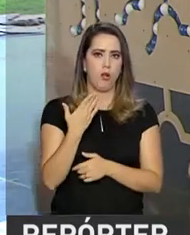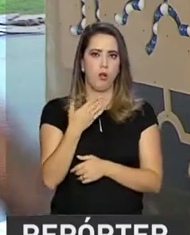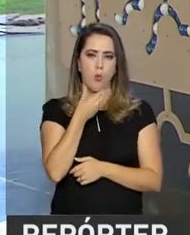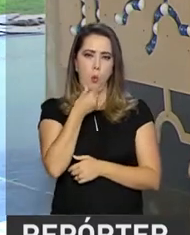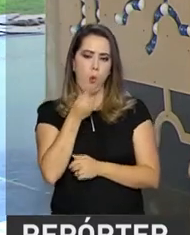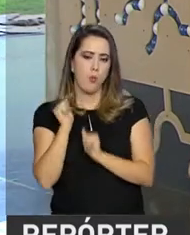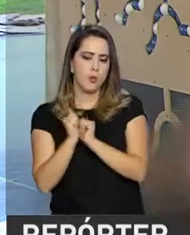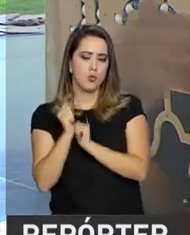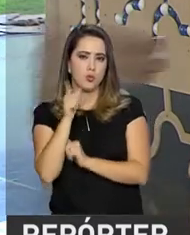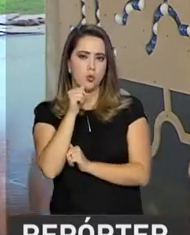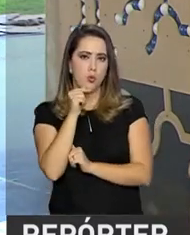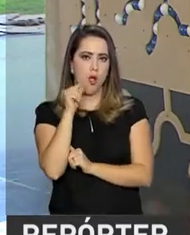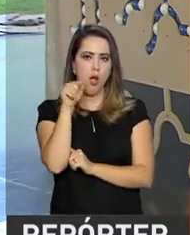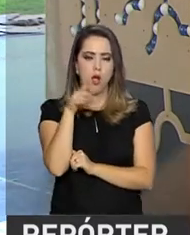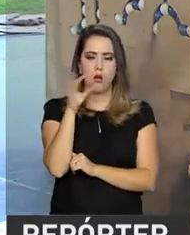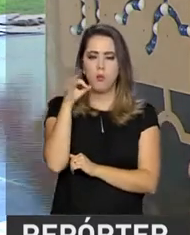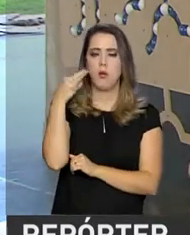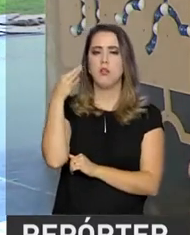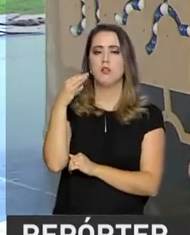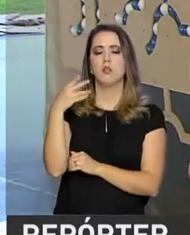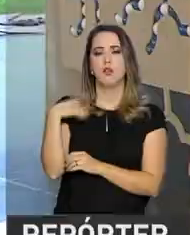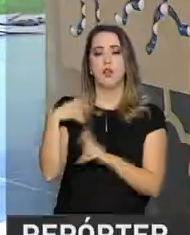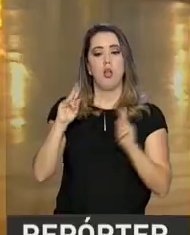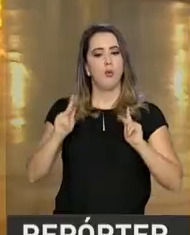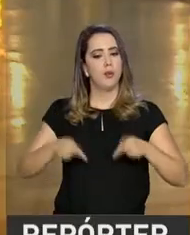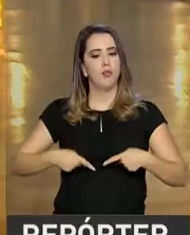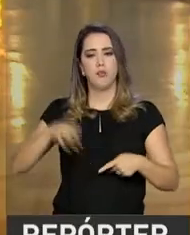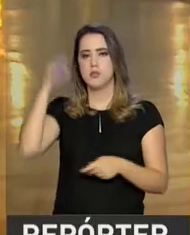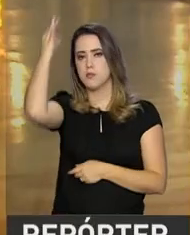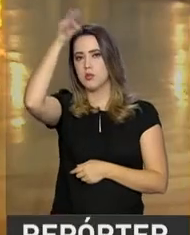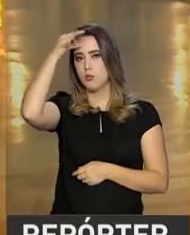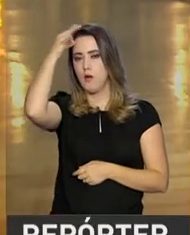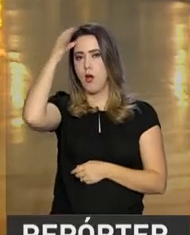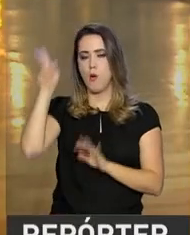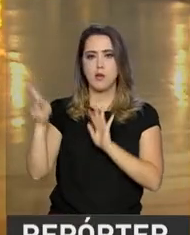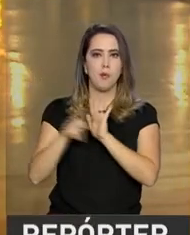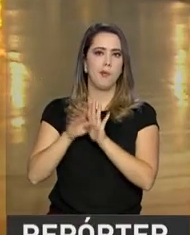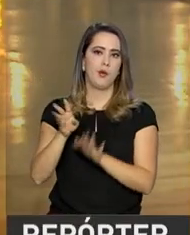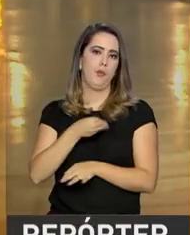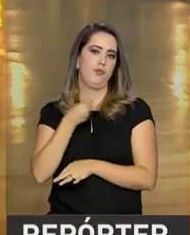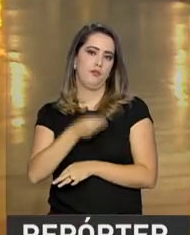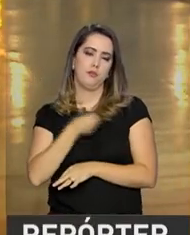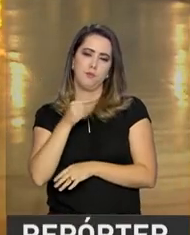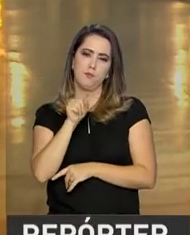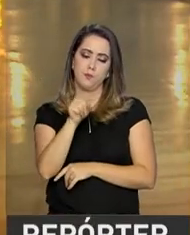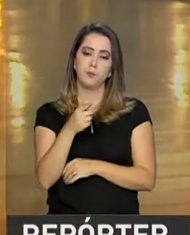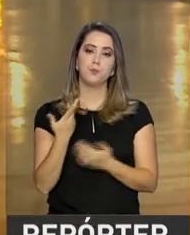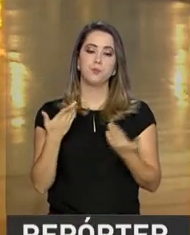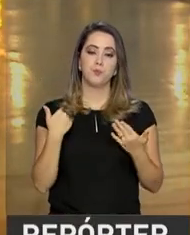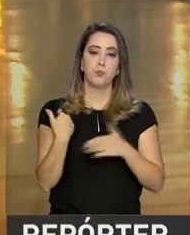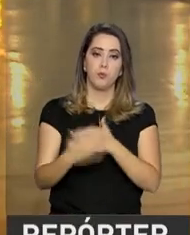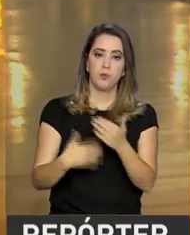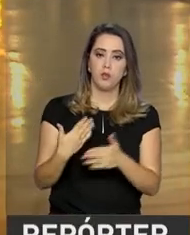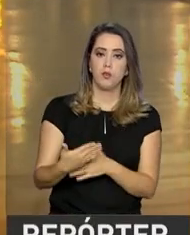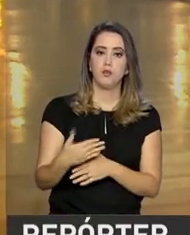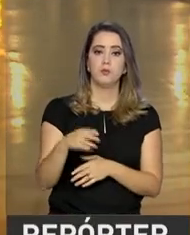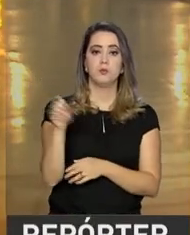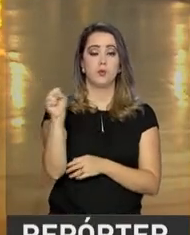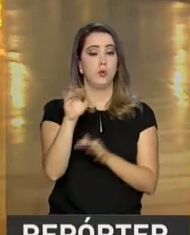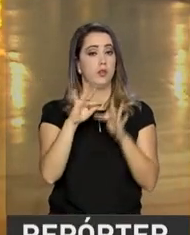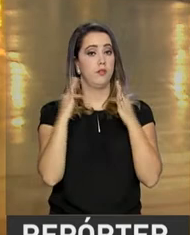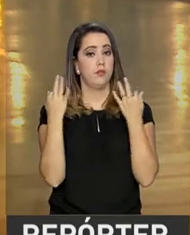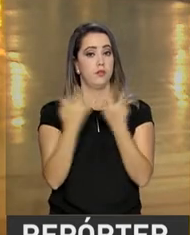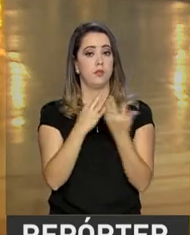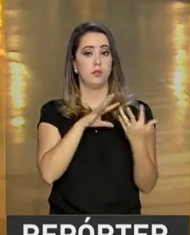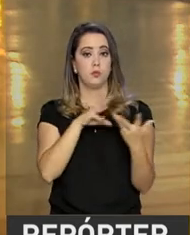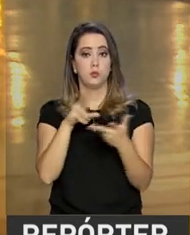pelo meio cultural, espiritual e da própria sobrevivência. A Mostra Planeta Água é uma das atividades paralelas do 8º Fórum Mundial